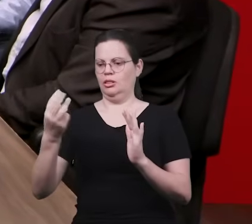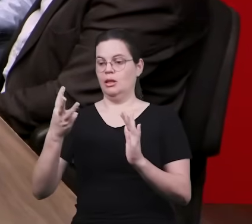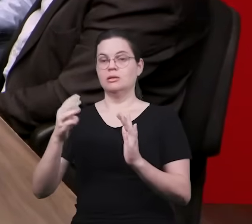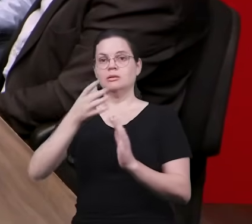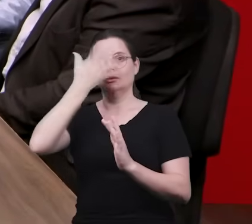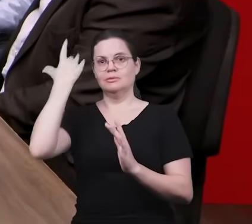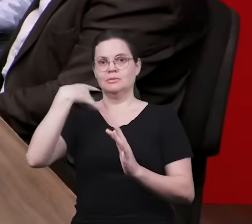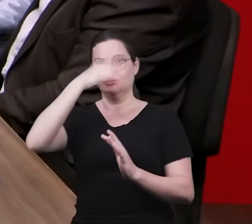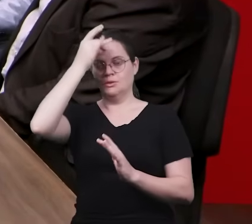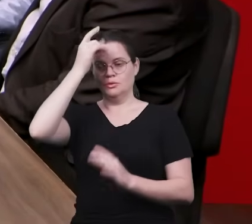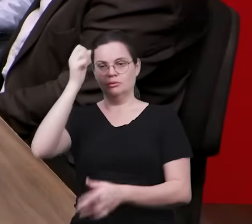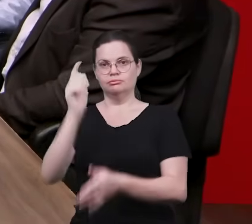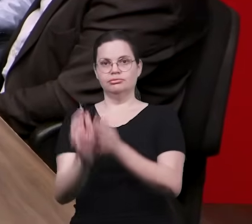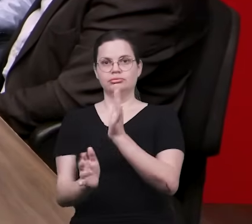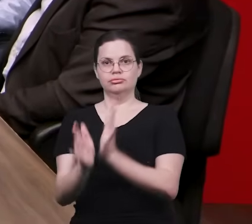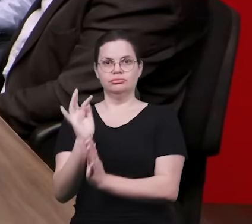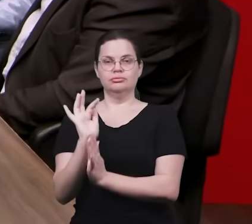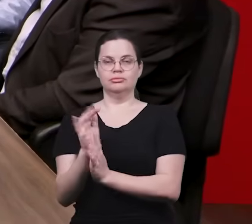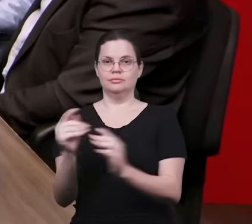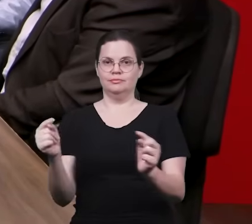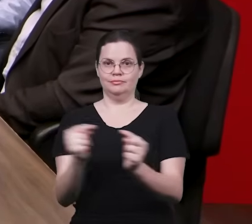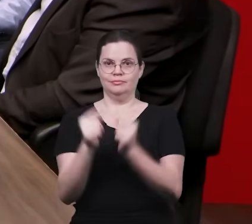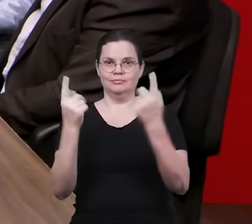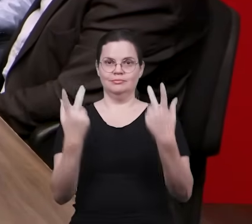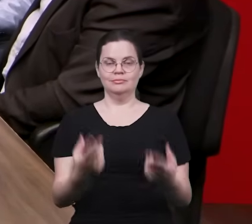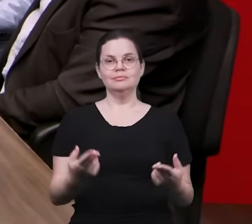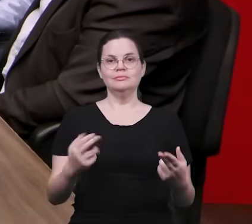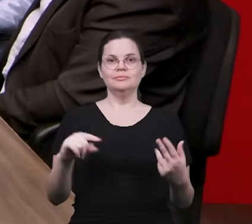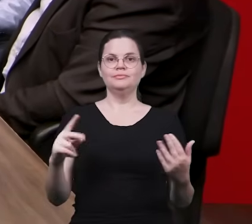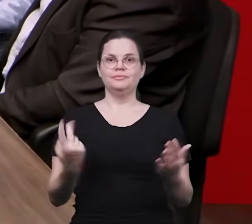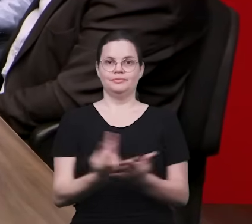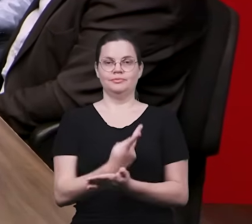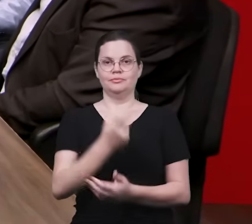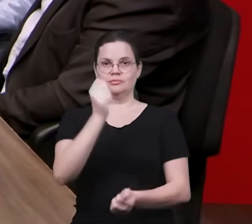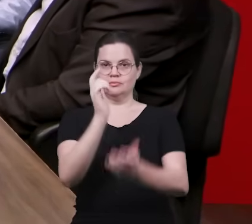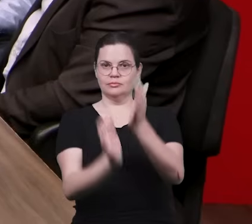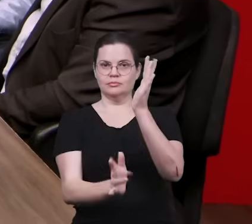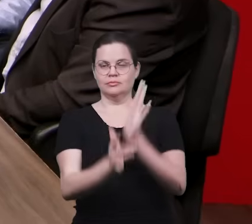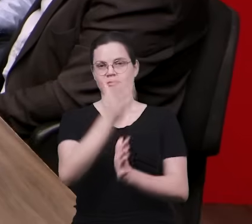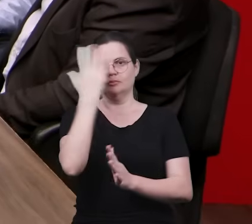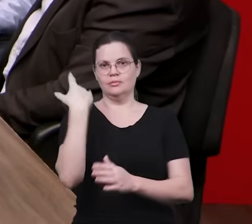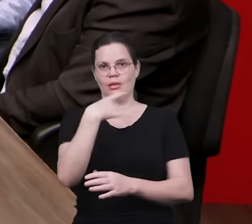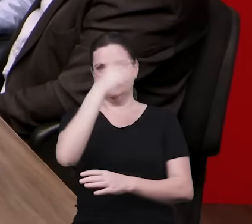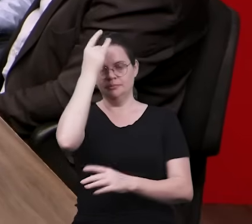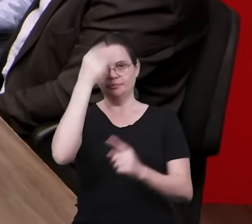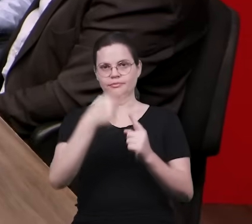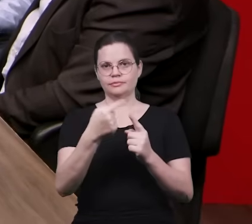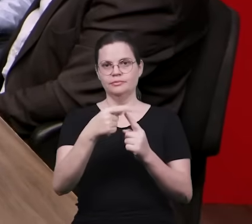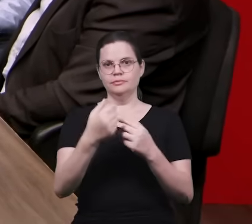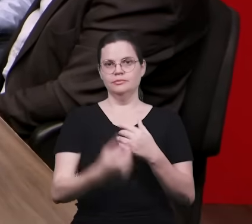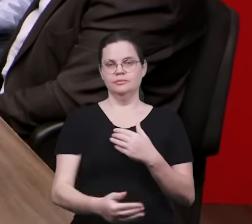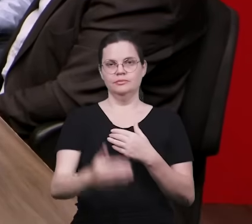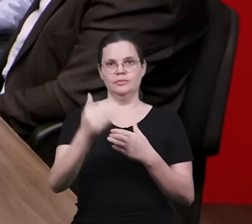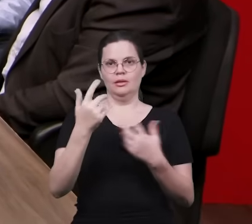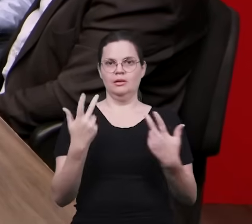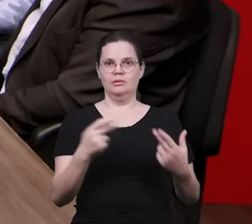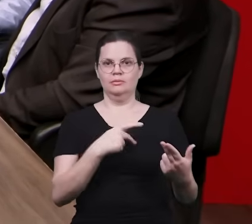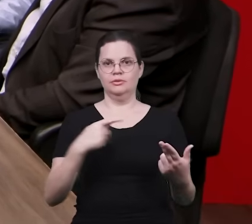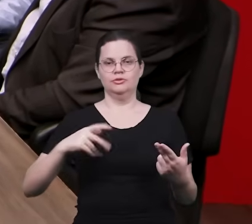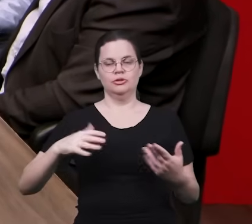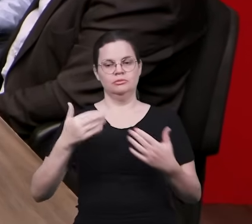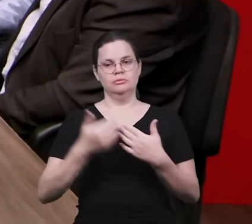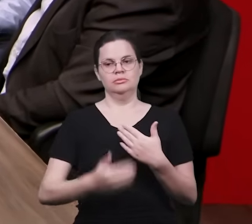ele é histórico, porque ele registra e marca um tempo, inaugura como o